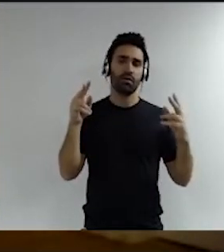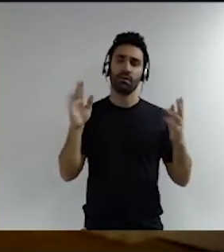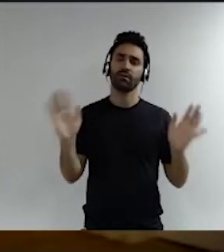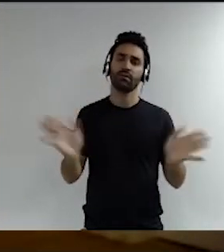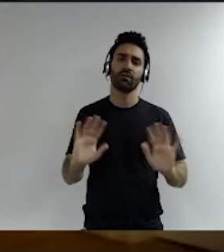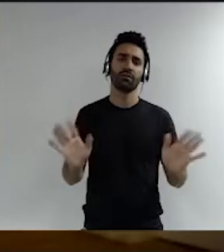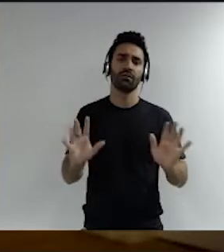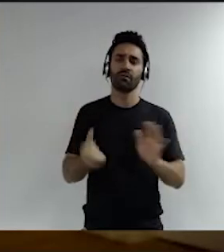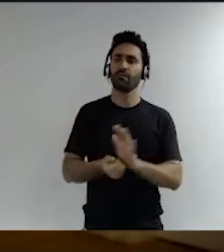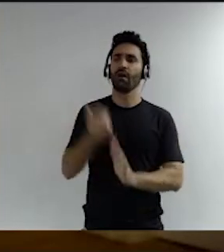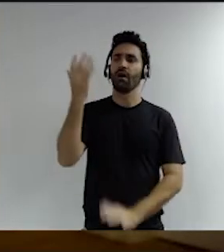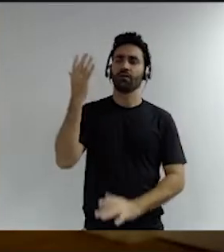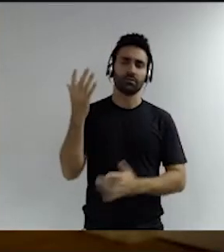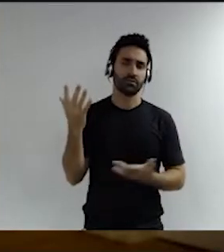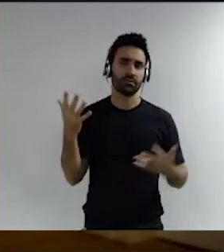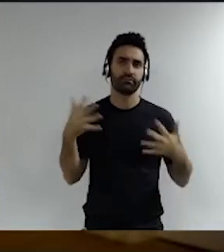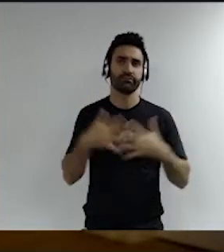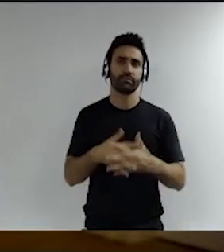volume enorme.